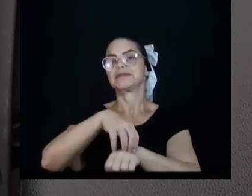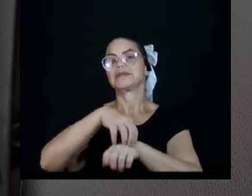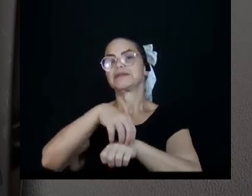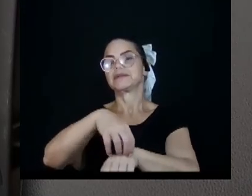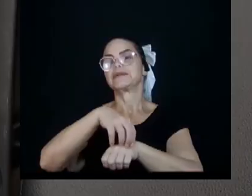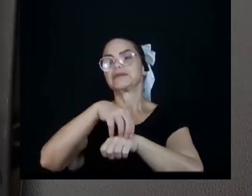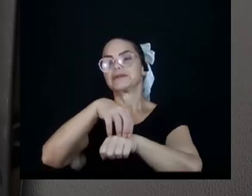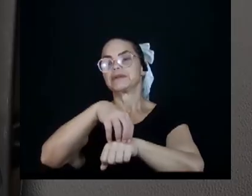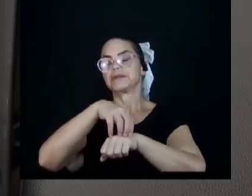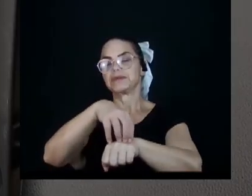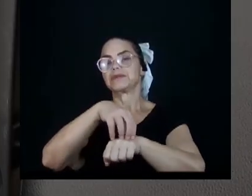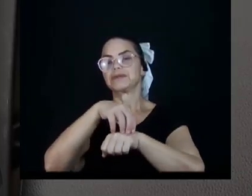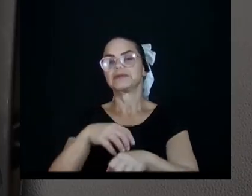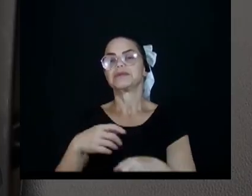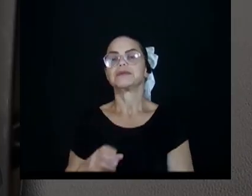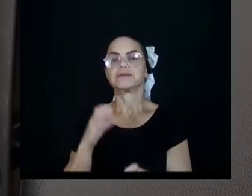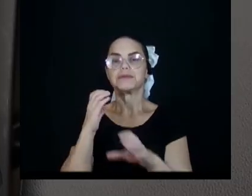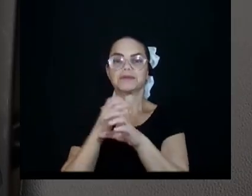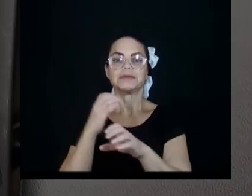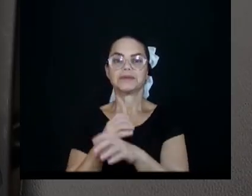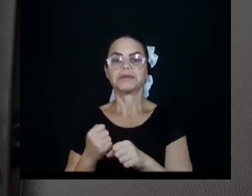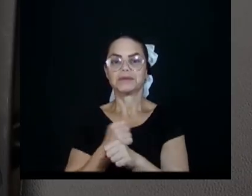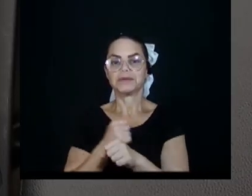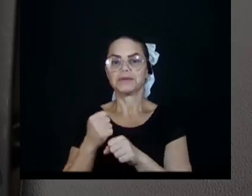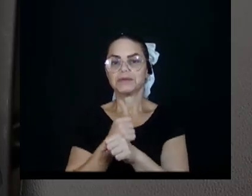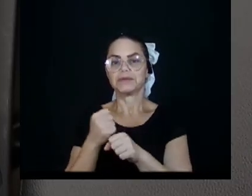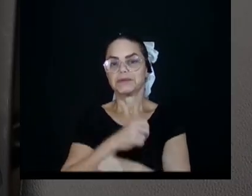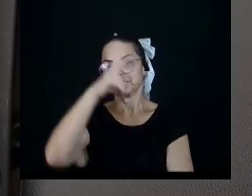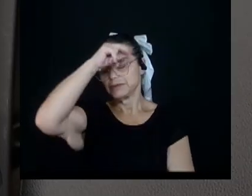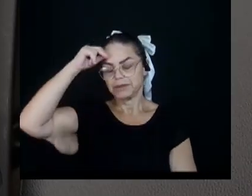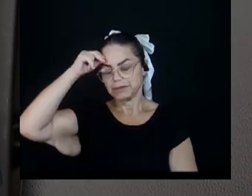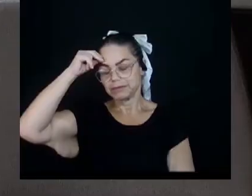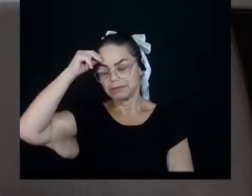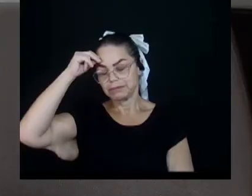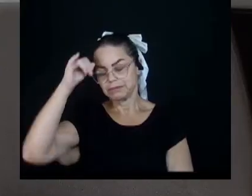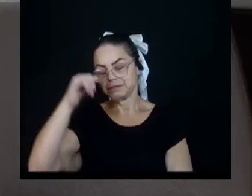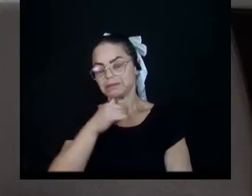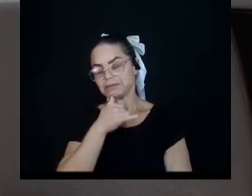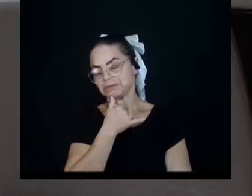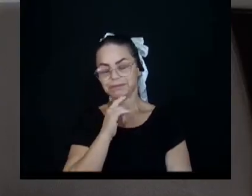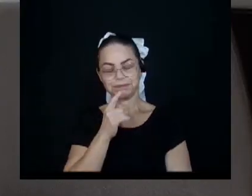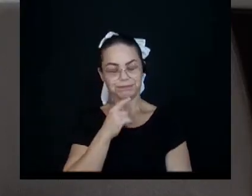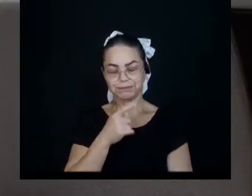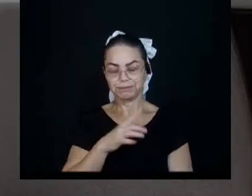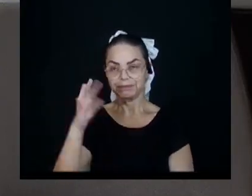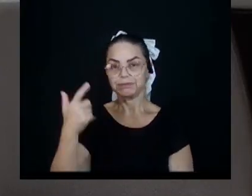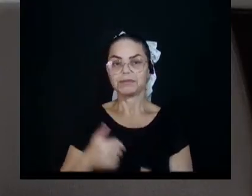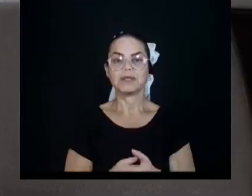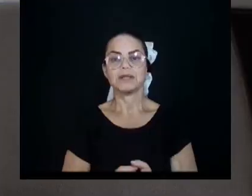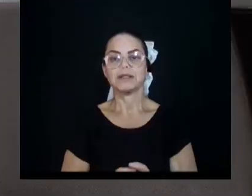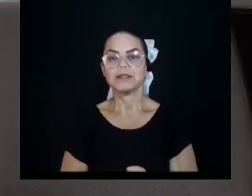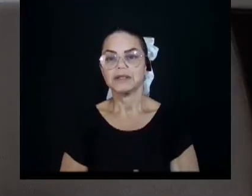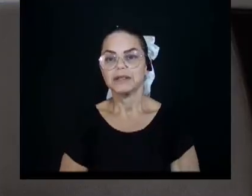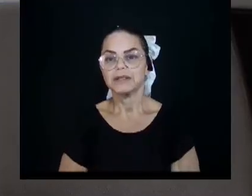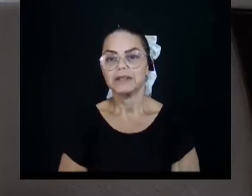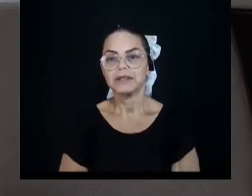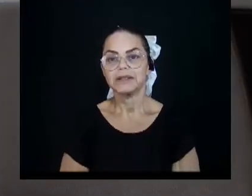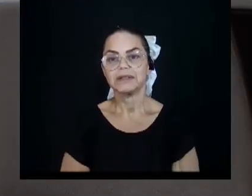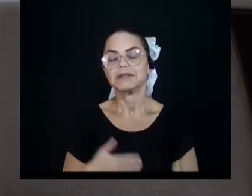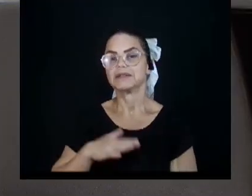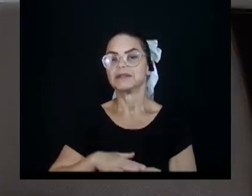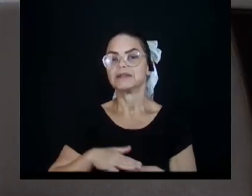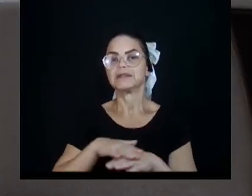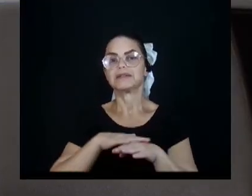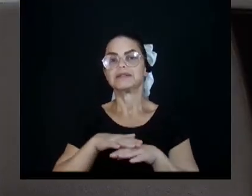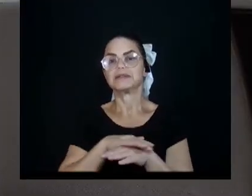anos que a prefeitura, infelizmente, não consegue resolver. Bom, queria que o senhor falasse um pouquinho a respeito, então,